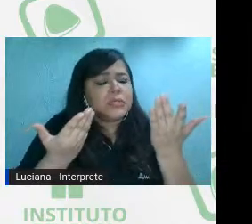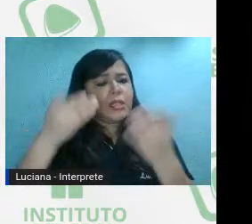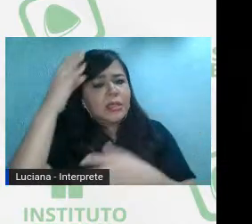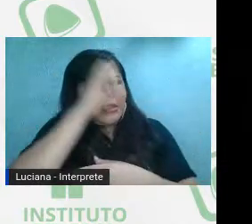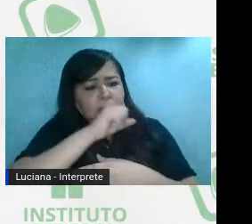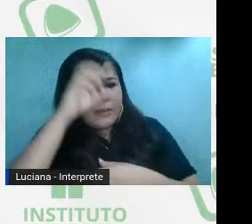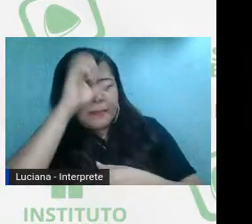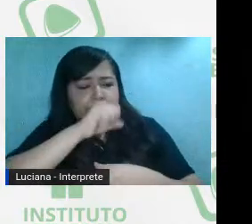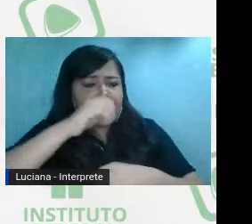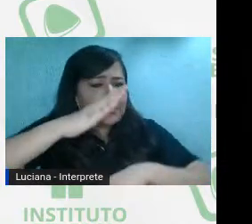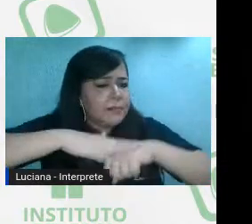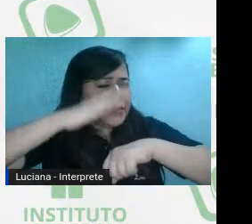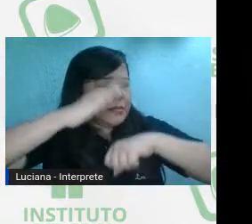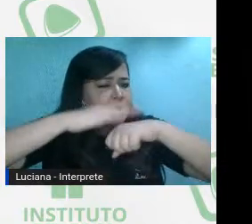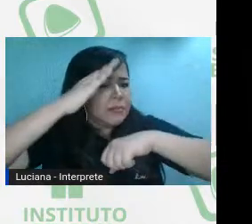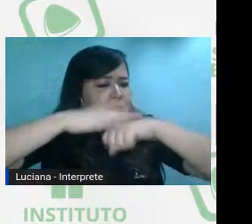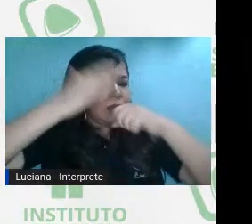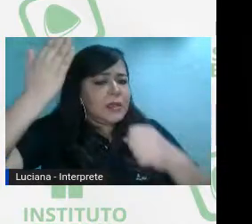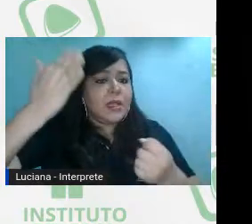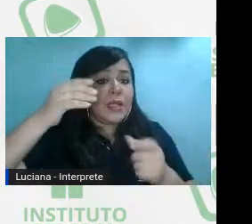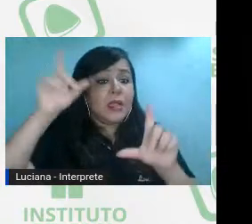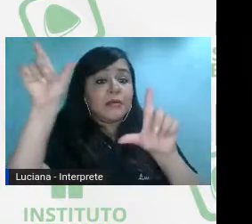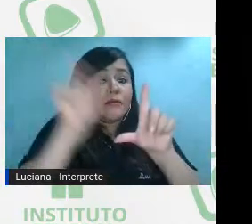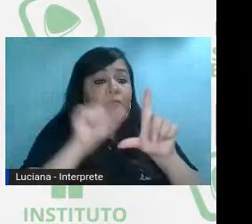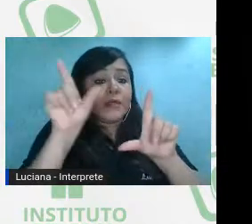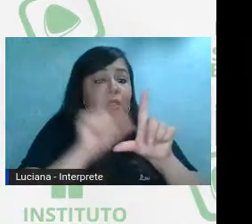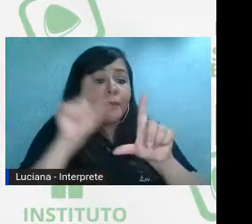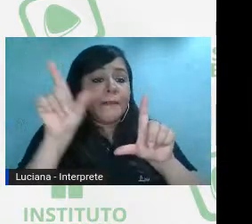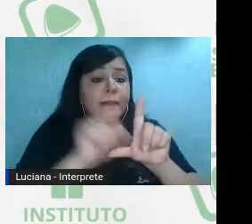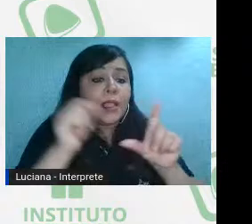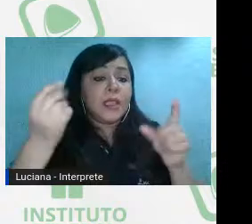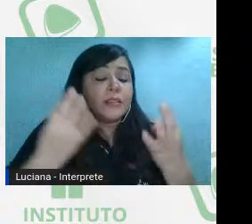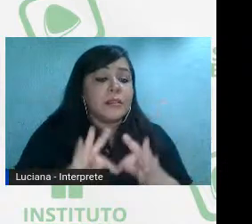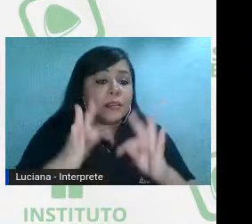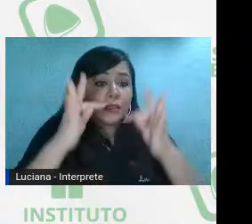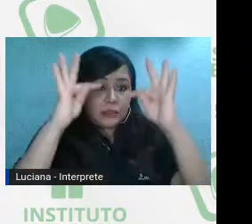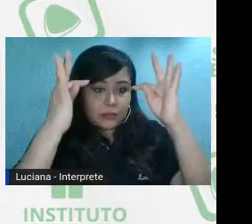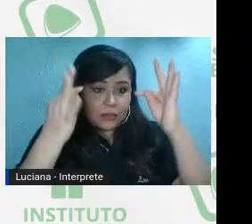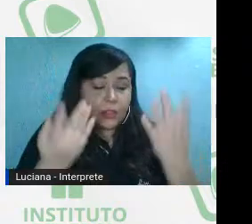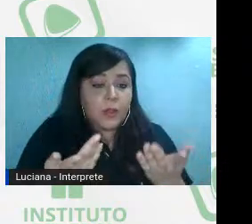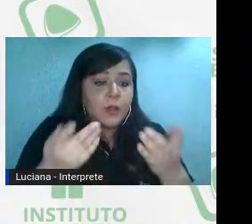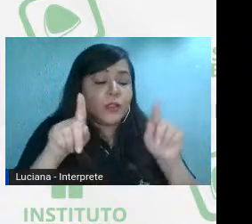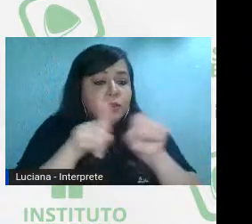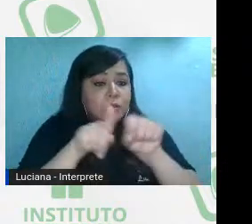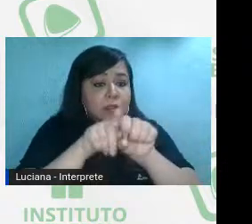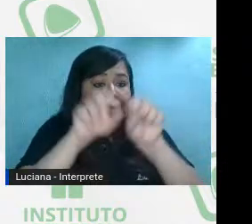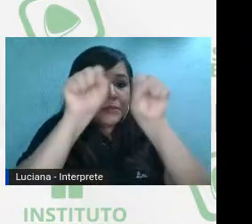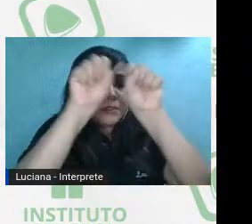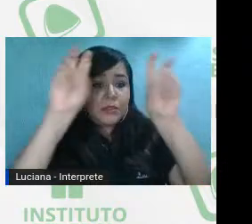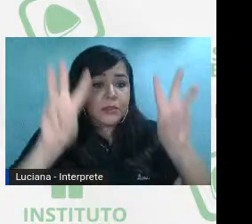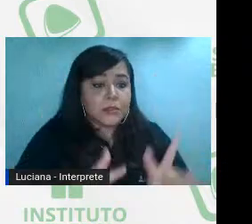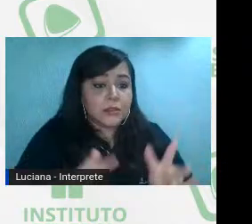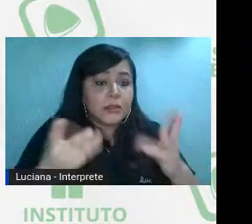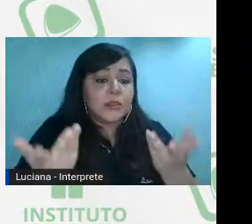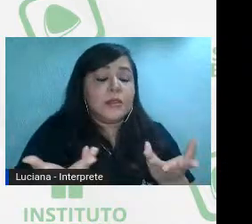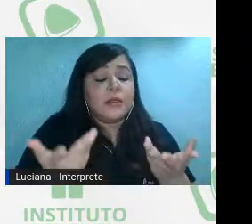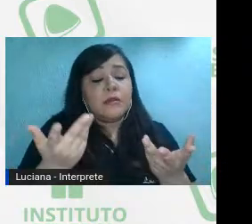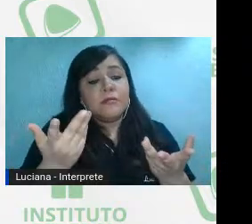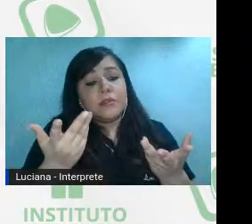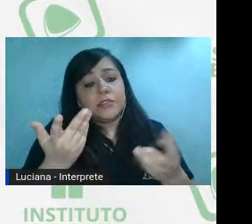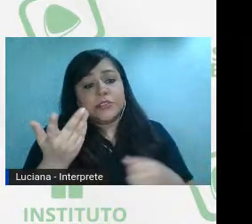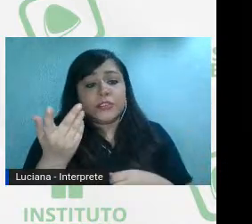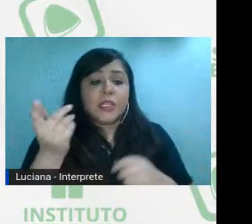nesses softwares, nesses programas, enfim, atributos que temos hoje oferecidos no mundo, para buscarmos